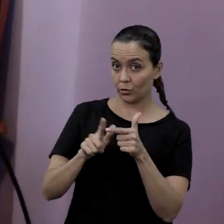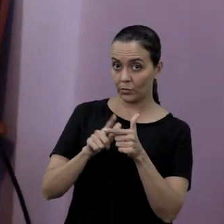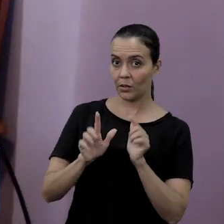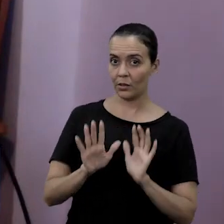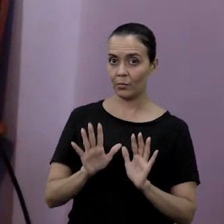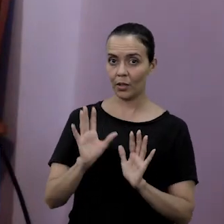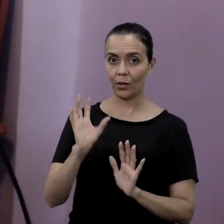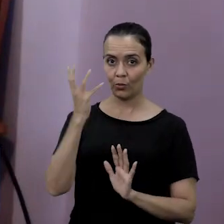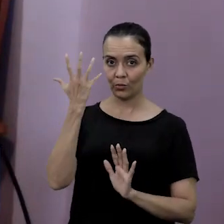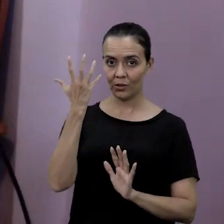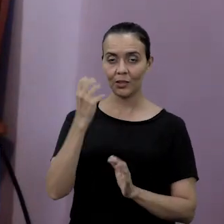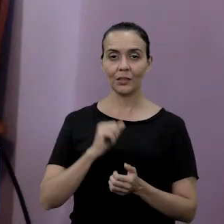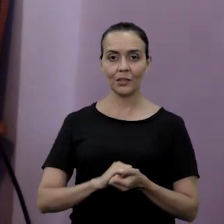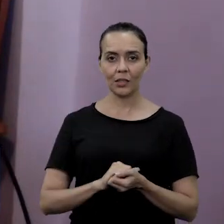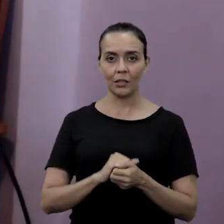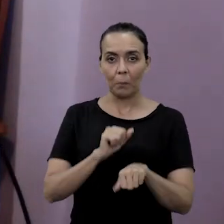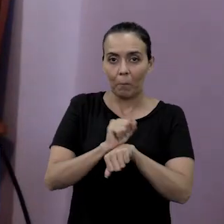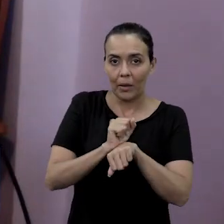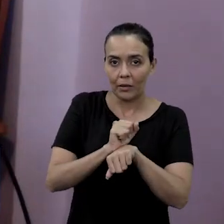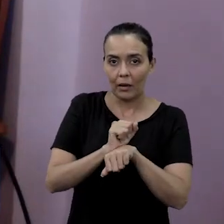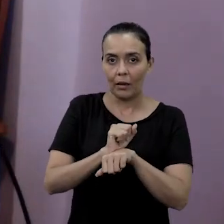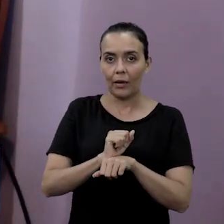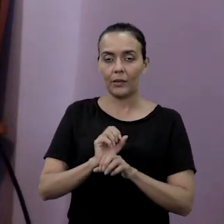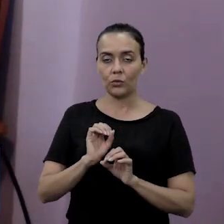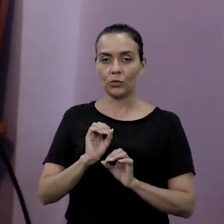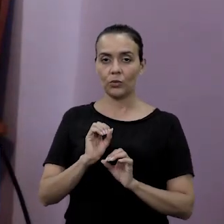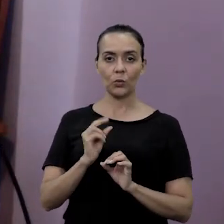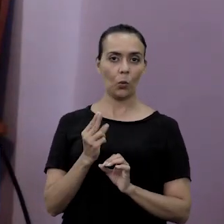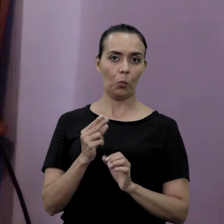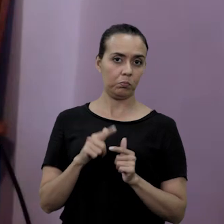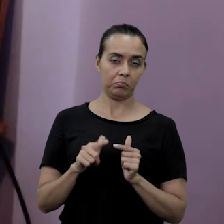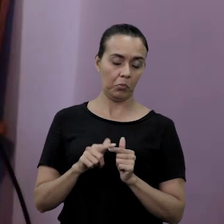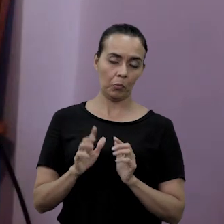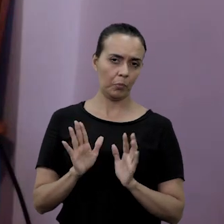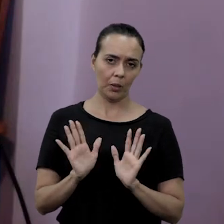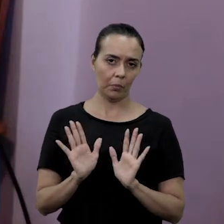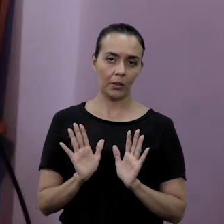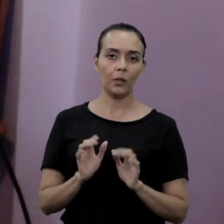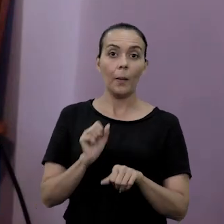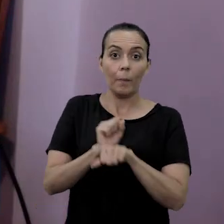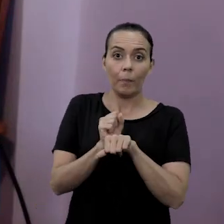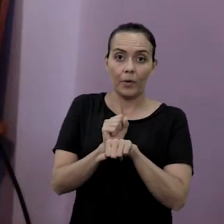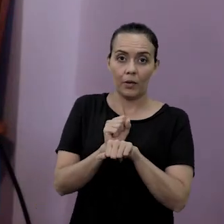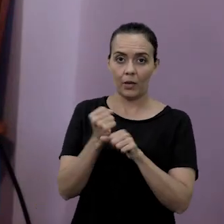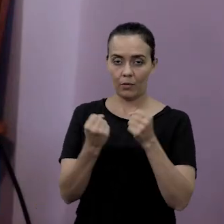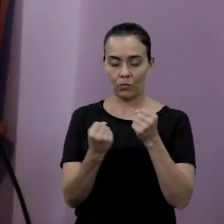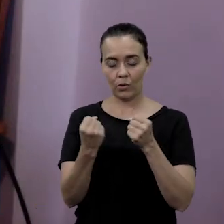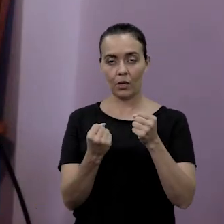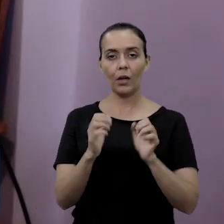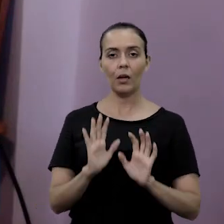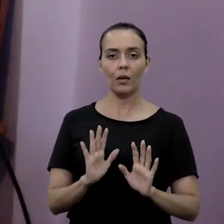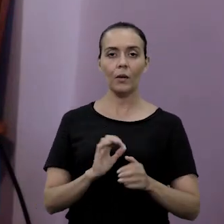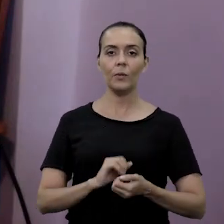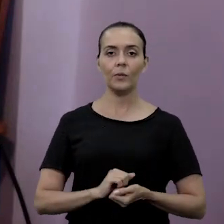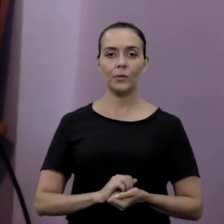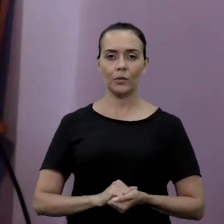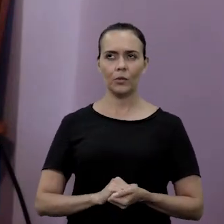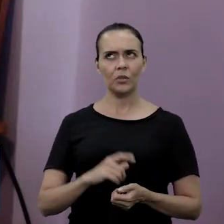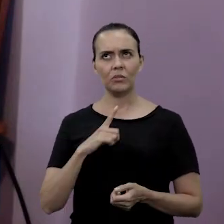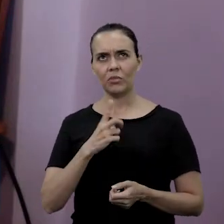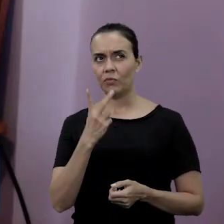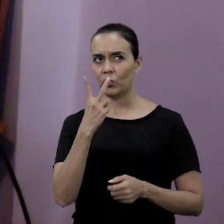se houvesse algum problema específico que parasse de funcionar, alguma coisa, a gente já pararia,